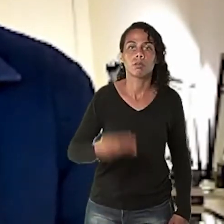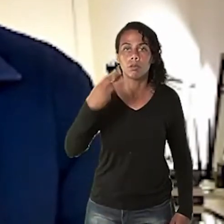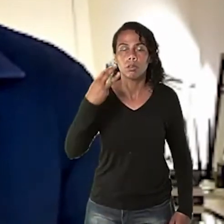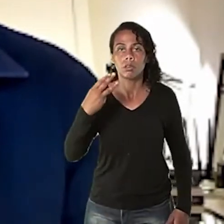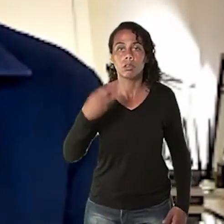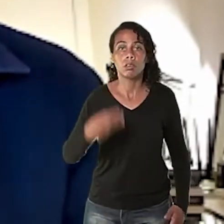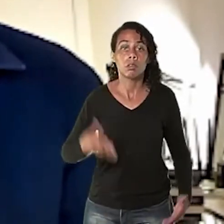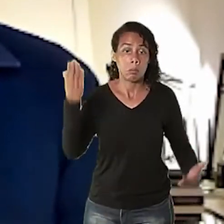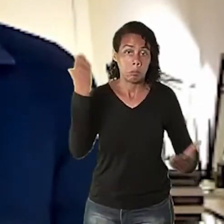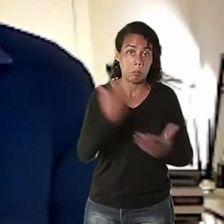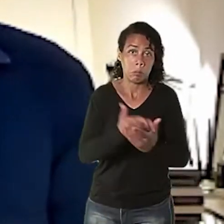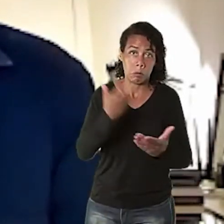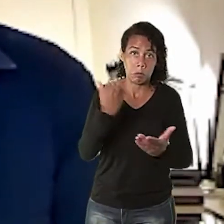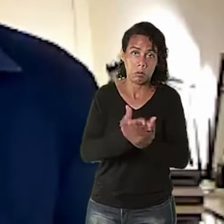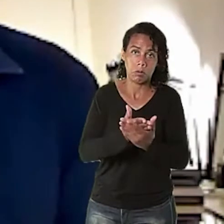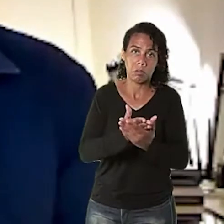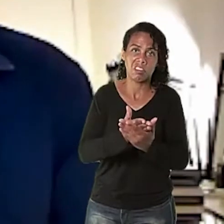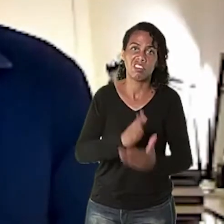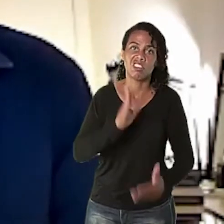É isso.